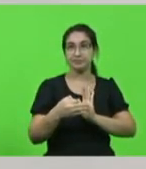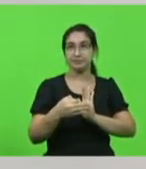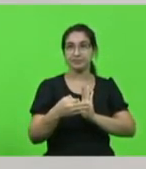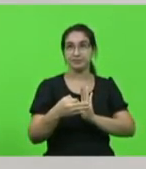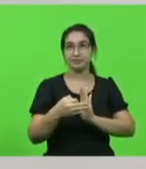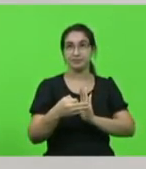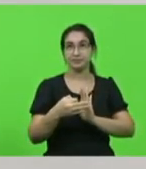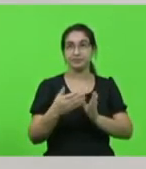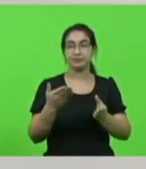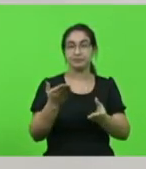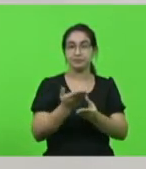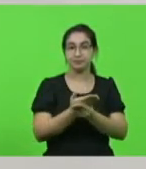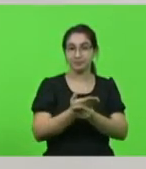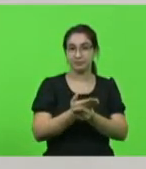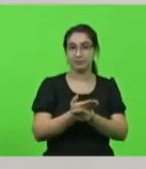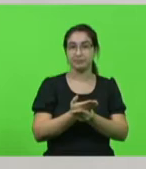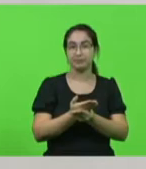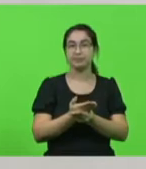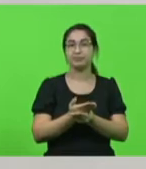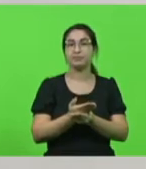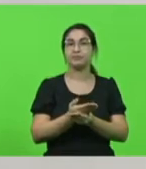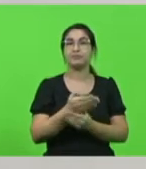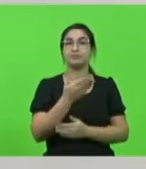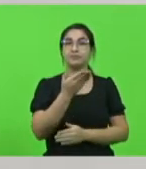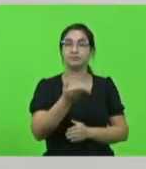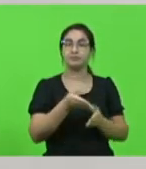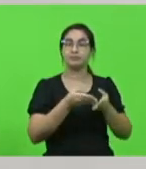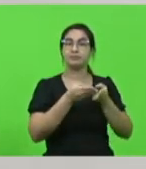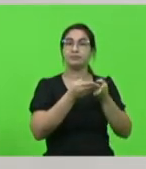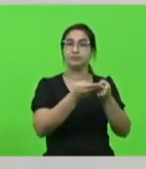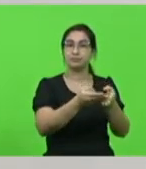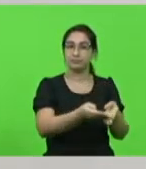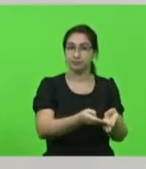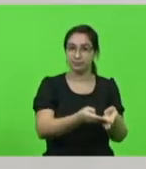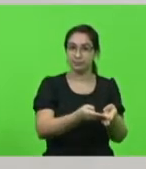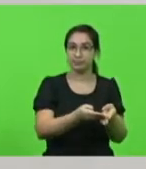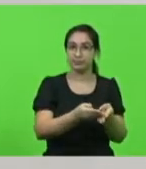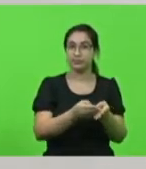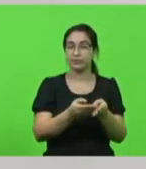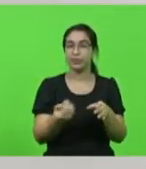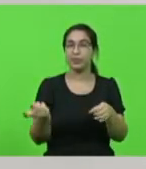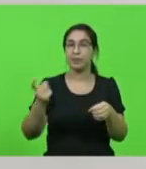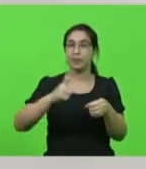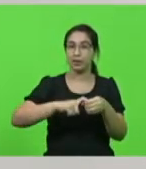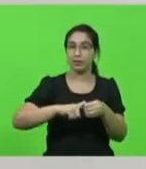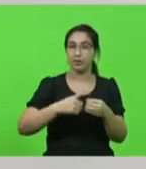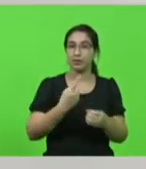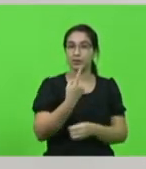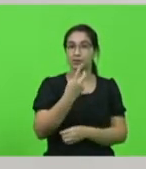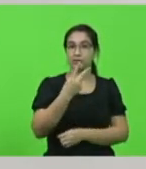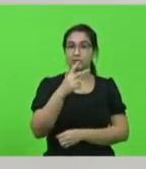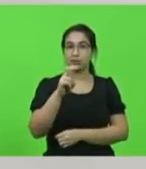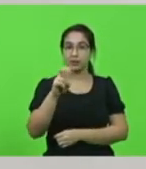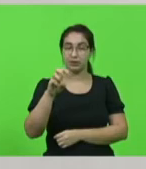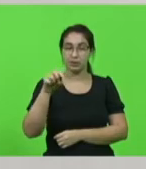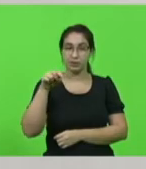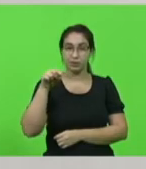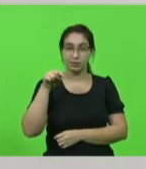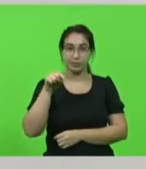pelo processo de monopolização do porto e para que seja devolvido 125 milhões de